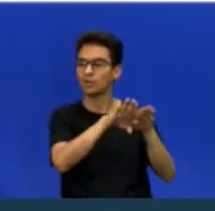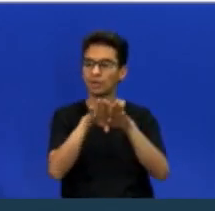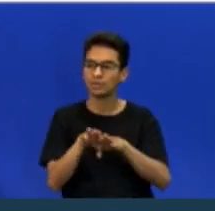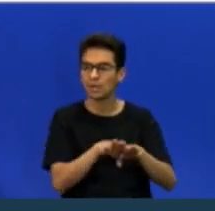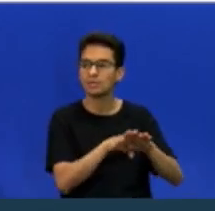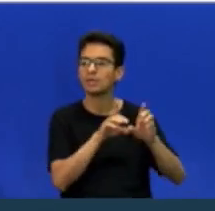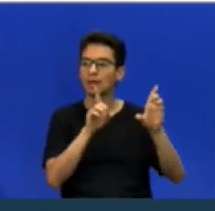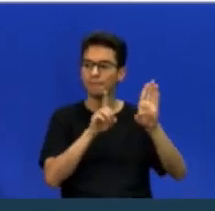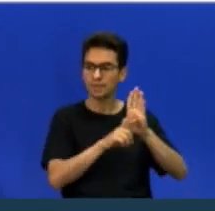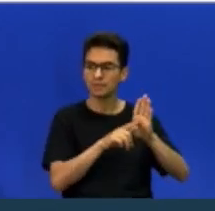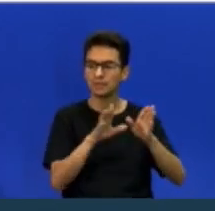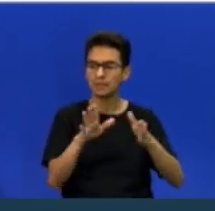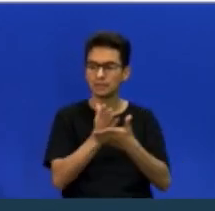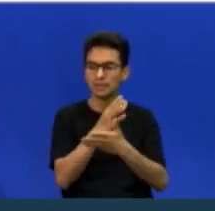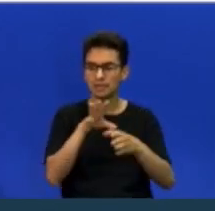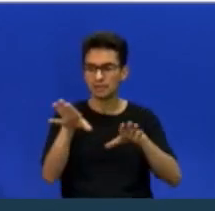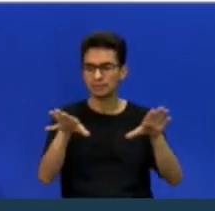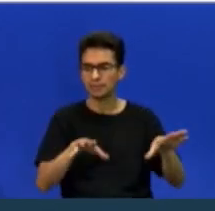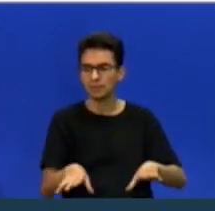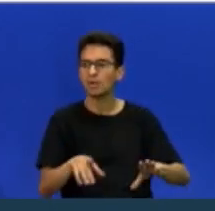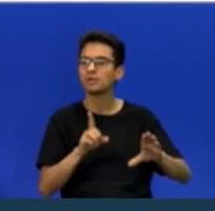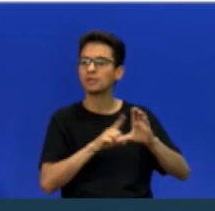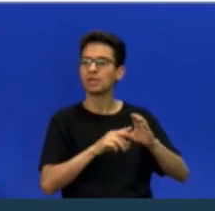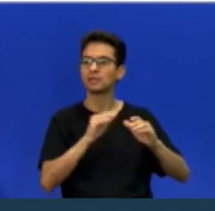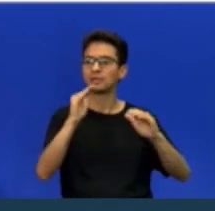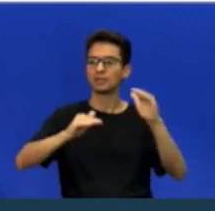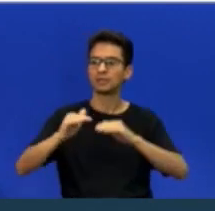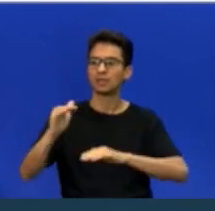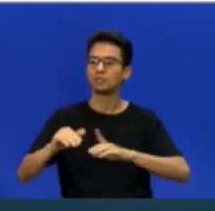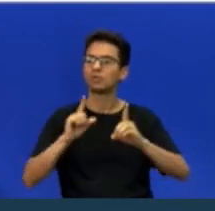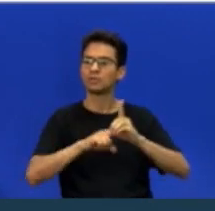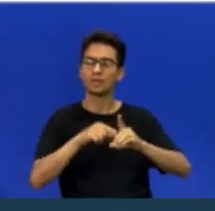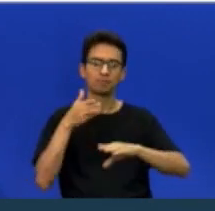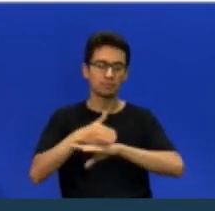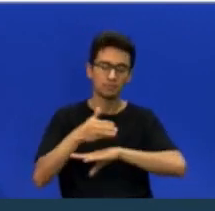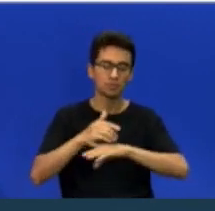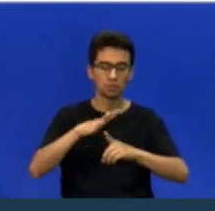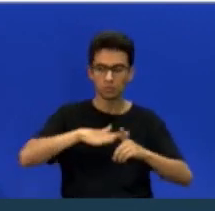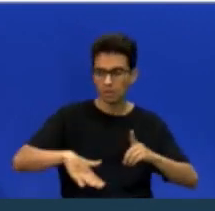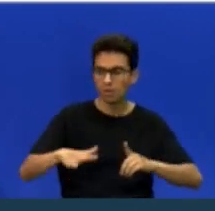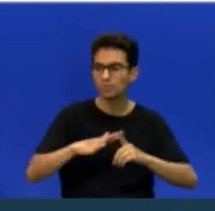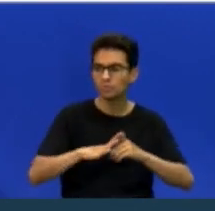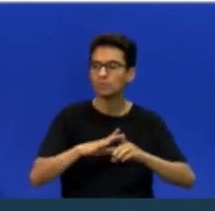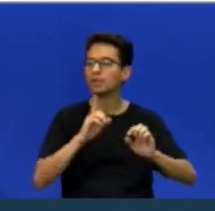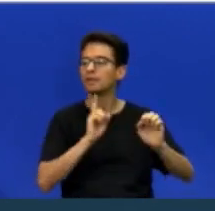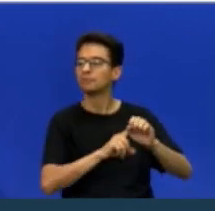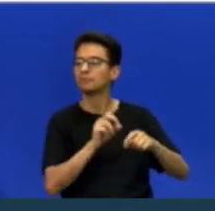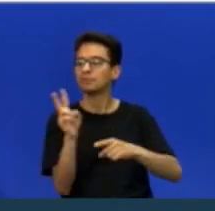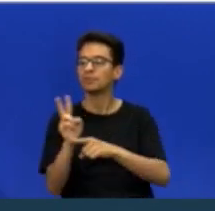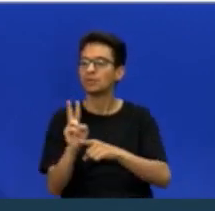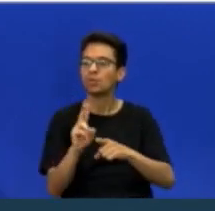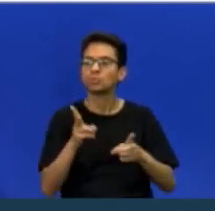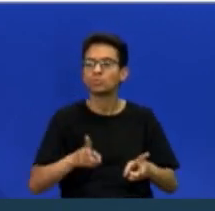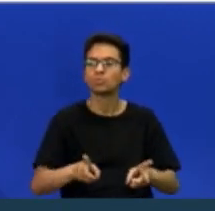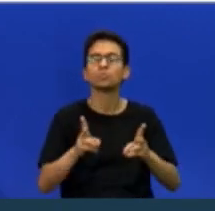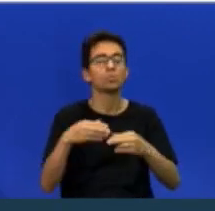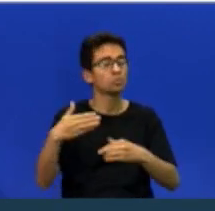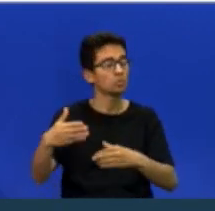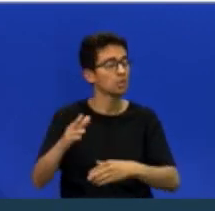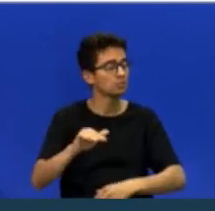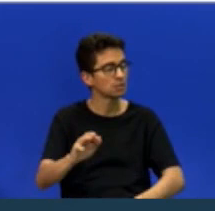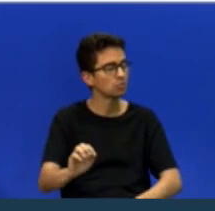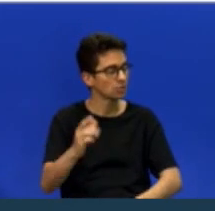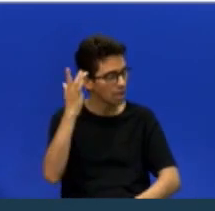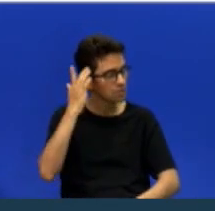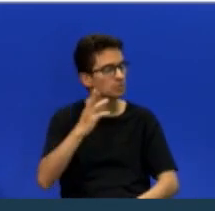C. Hierarquização. D. Participação popular. E. Fiscalização contínua